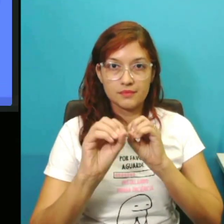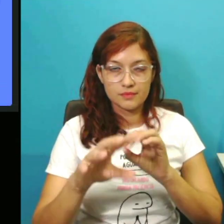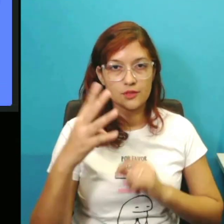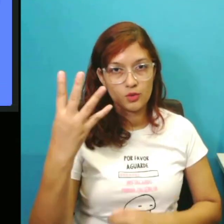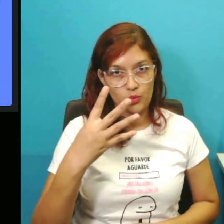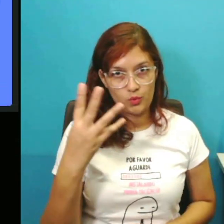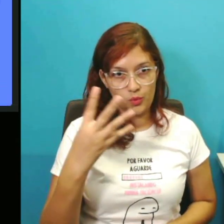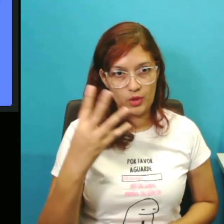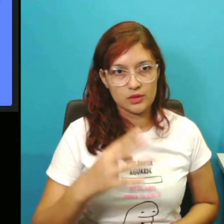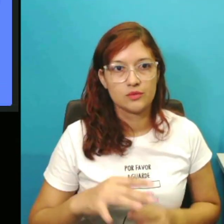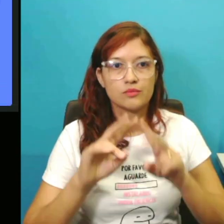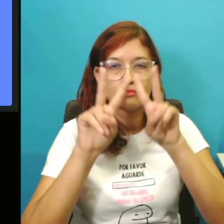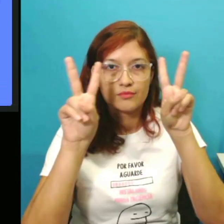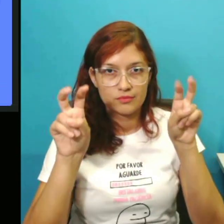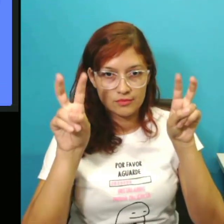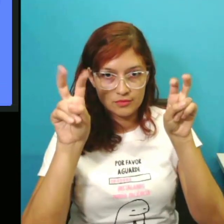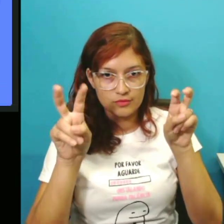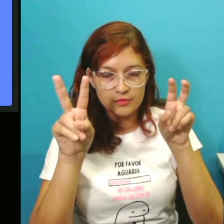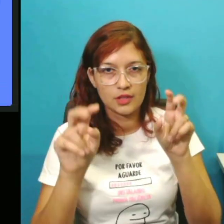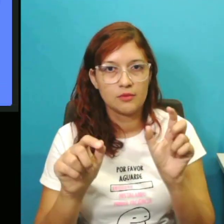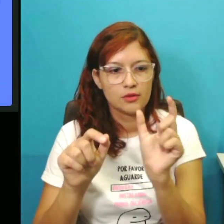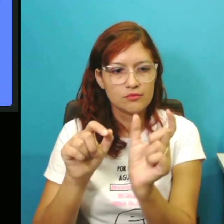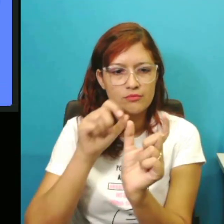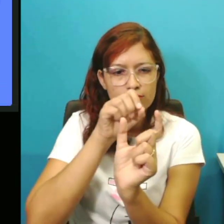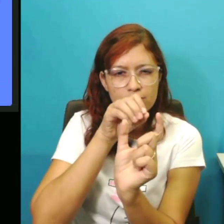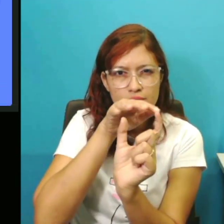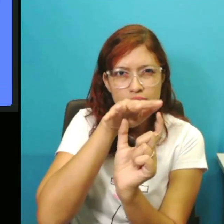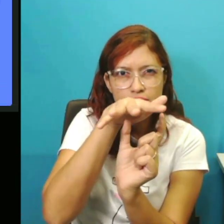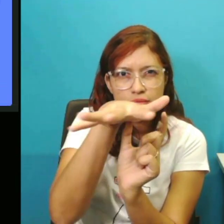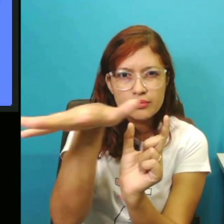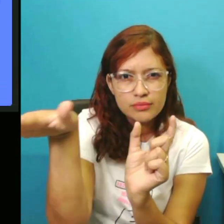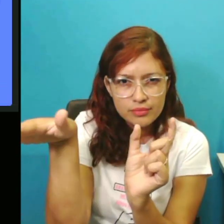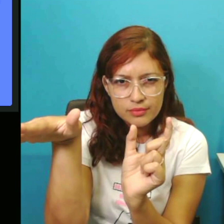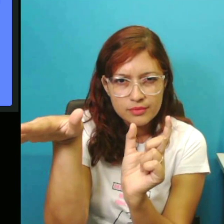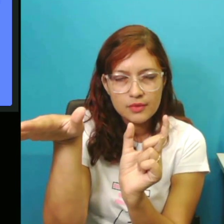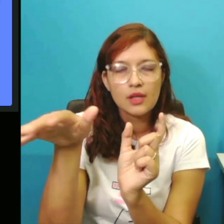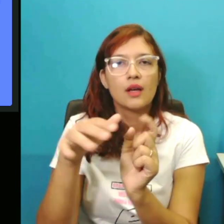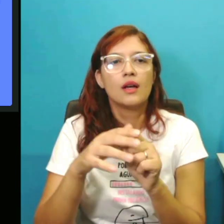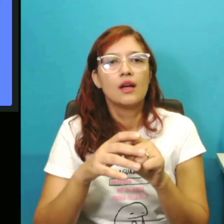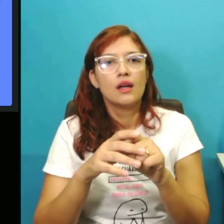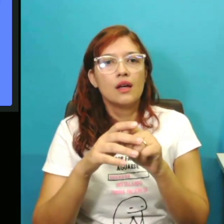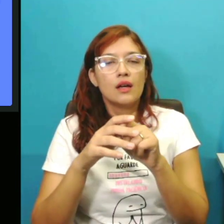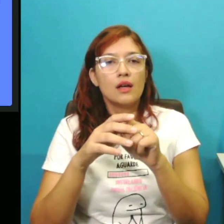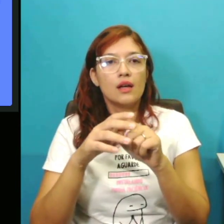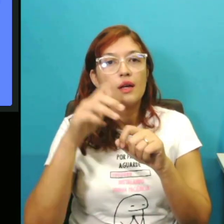Então, na aula 4, o tema é difração